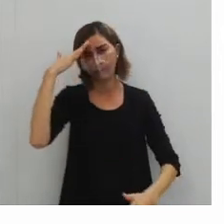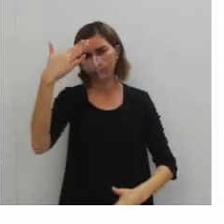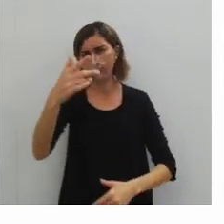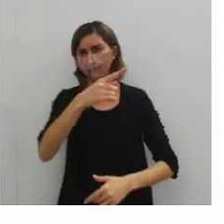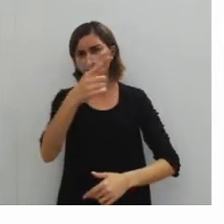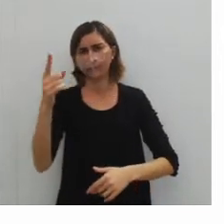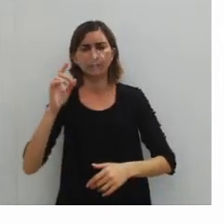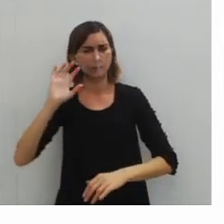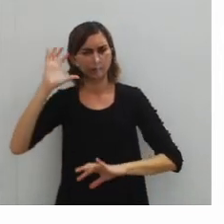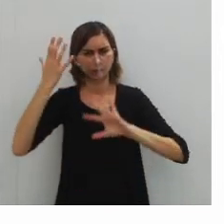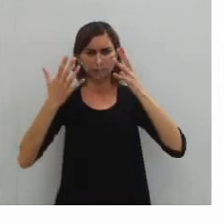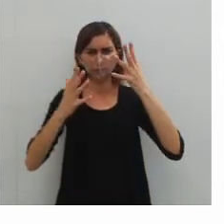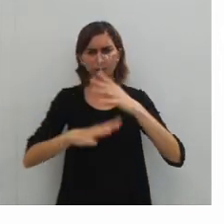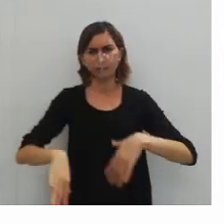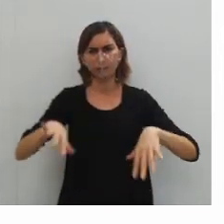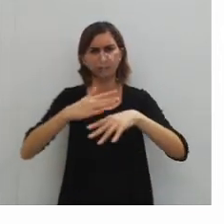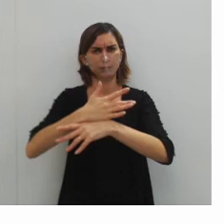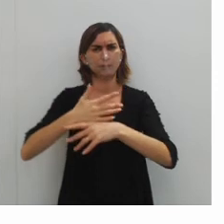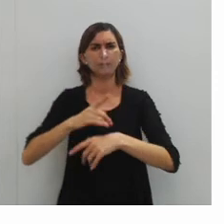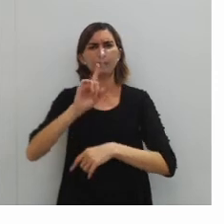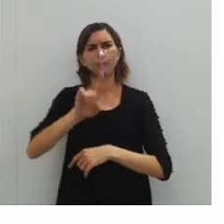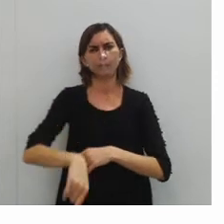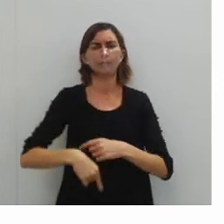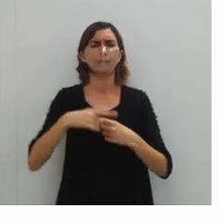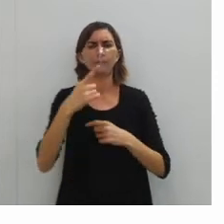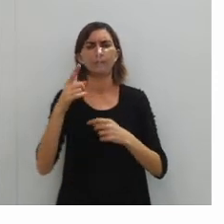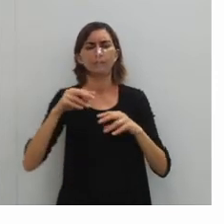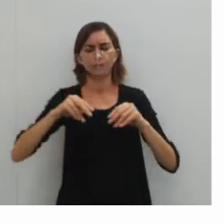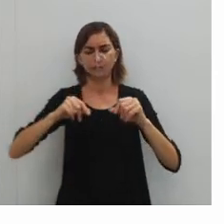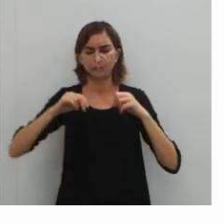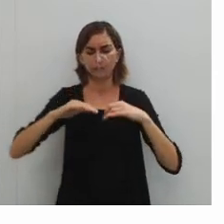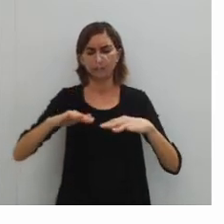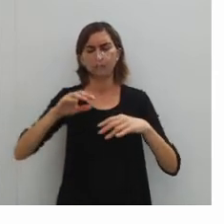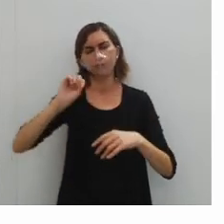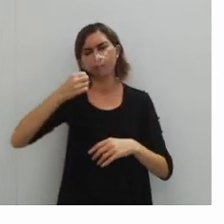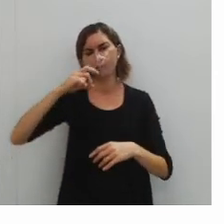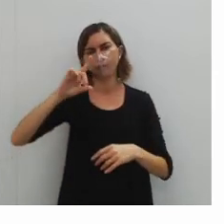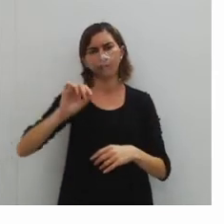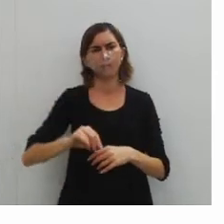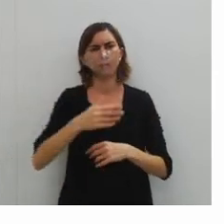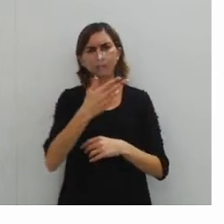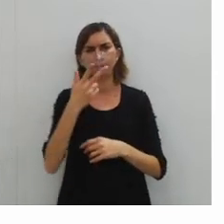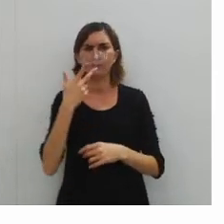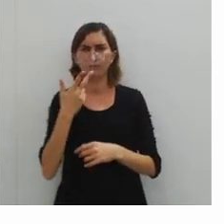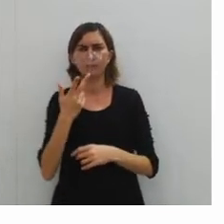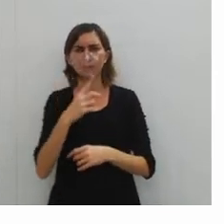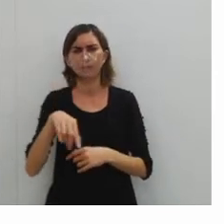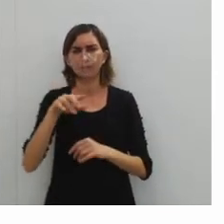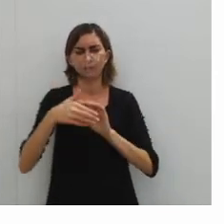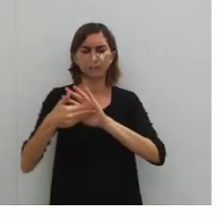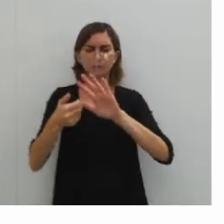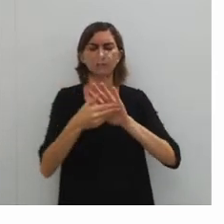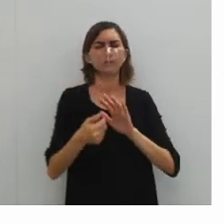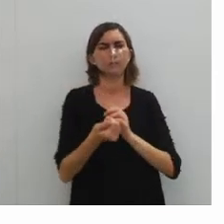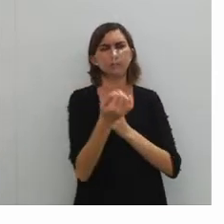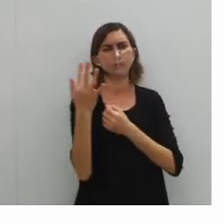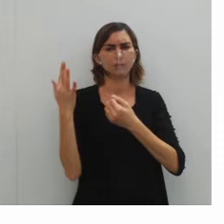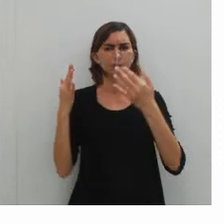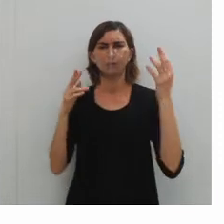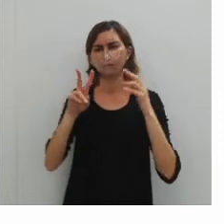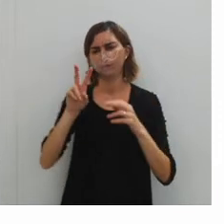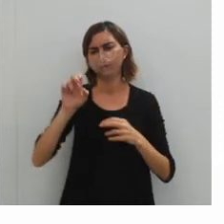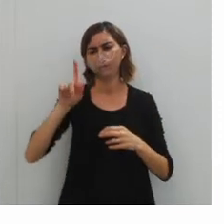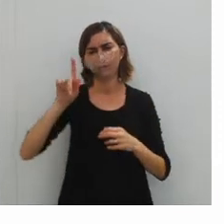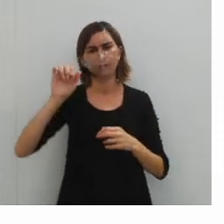alterações que ocorrem no ambiente urbano é a impermeabilização do solo, como eu já falei. em razão da retirada da paisagem